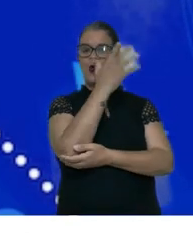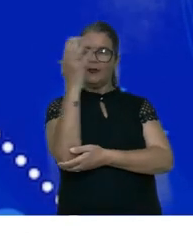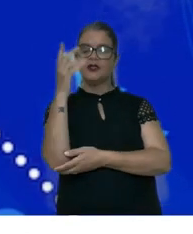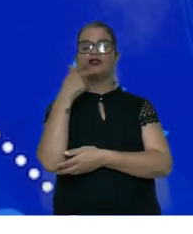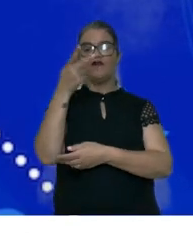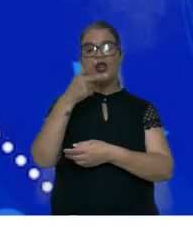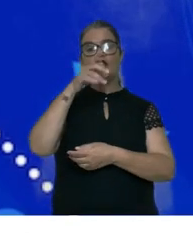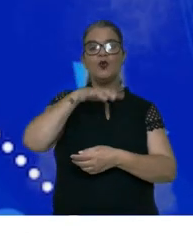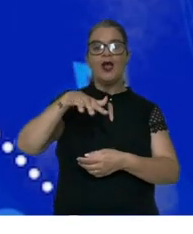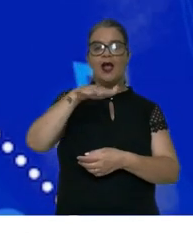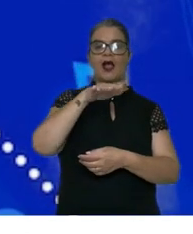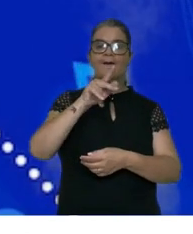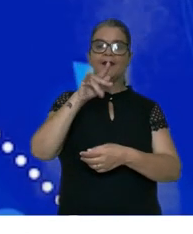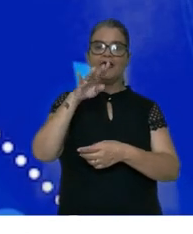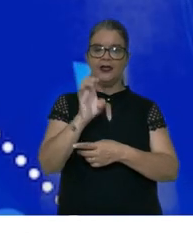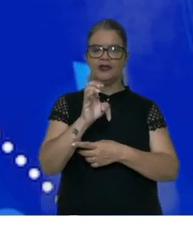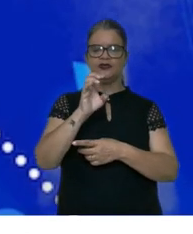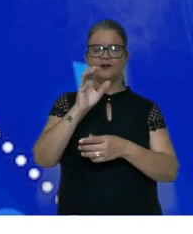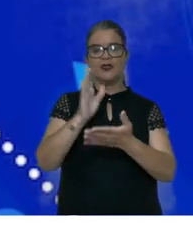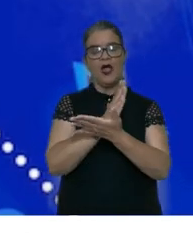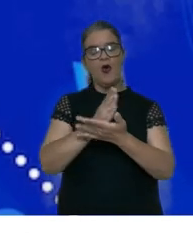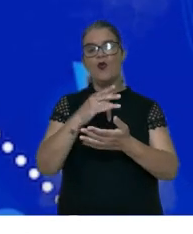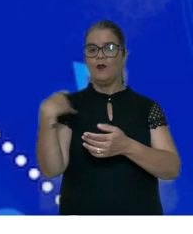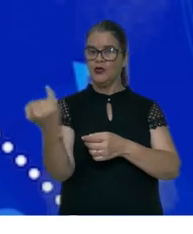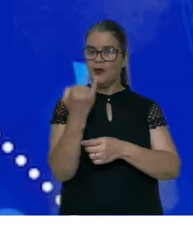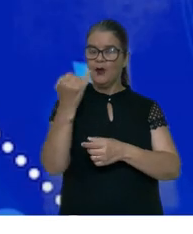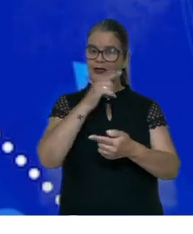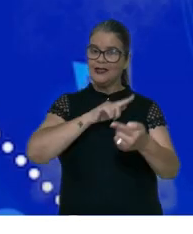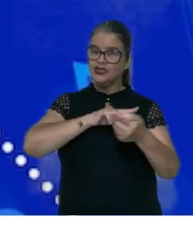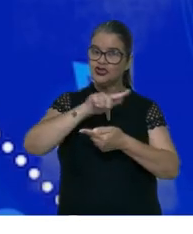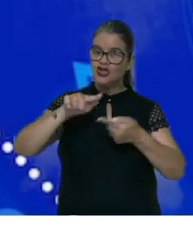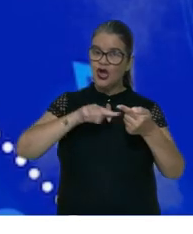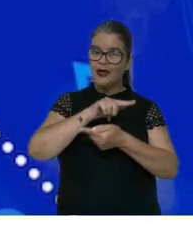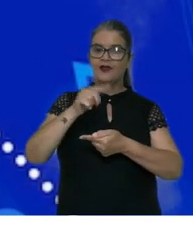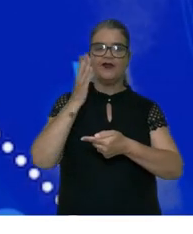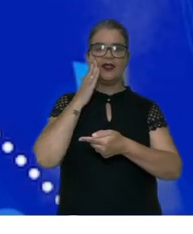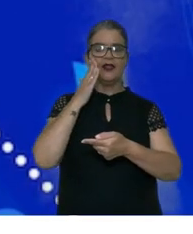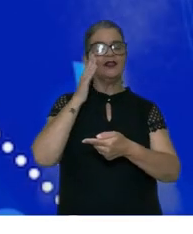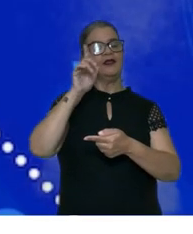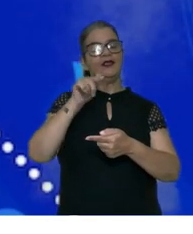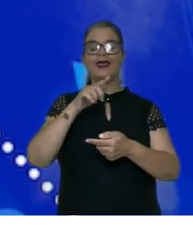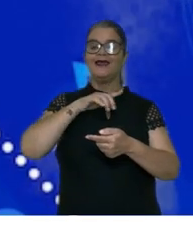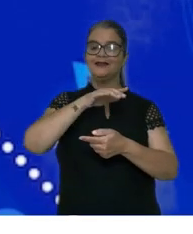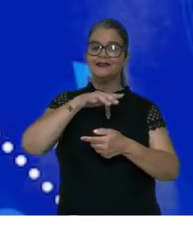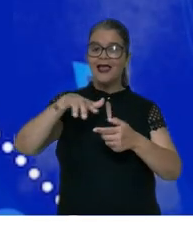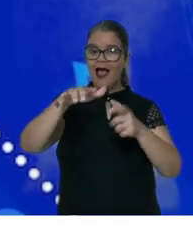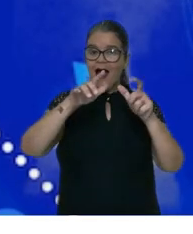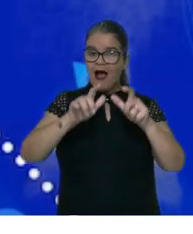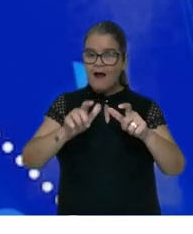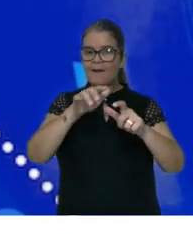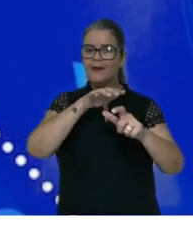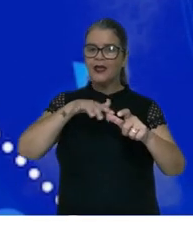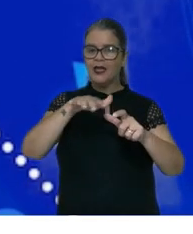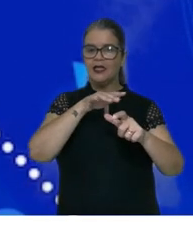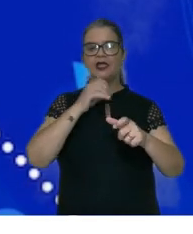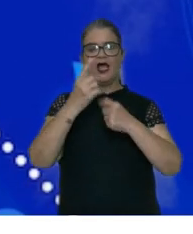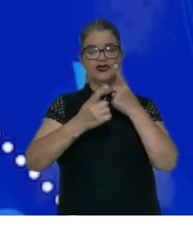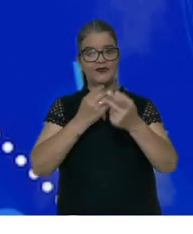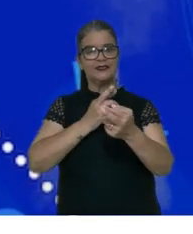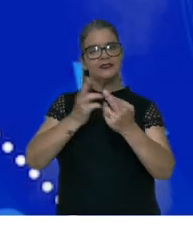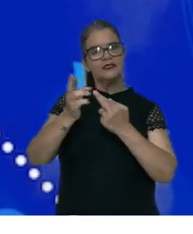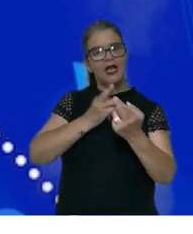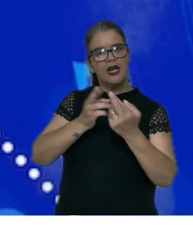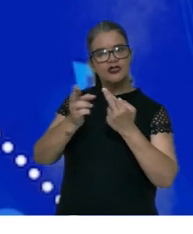ambiente. Algo que é muito importante para a geografia é entender que esse ambiente, embora muitas vezes se relacione